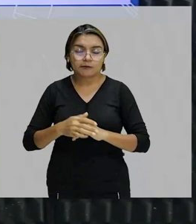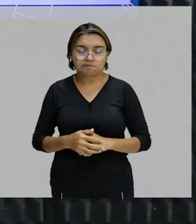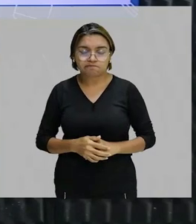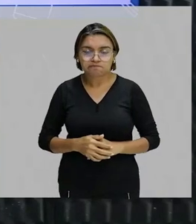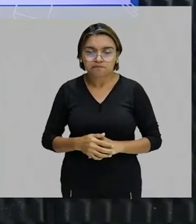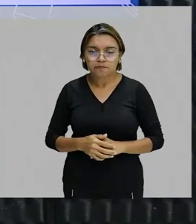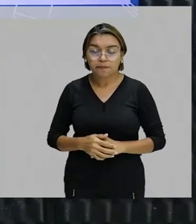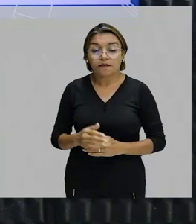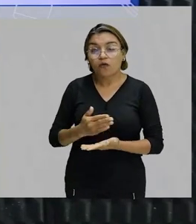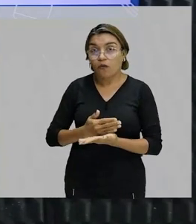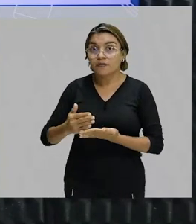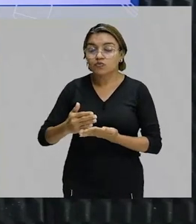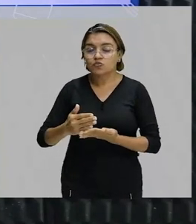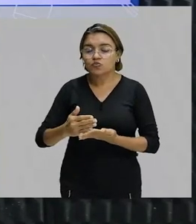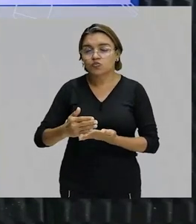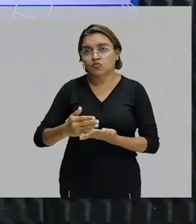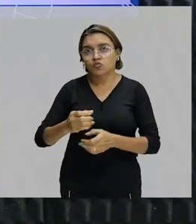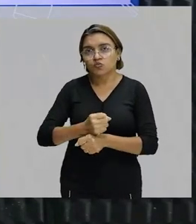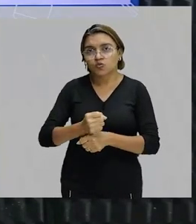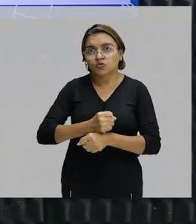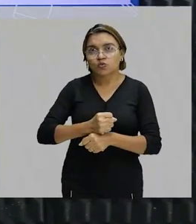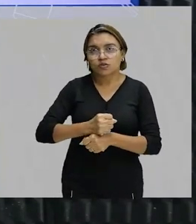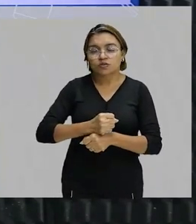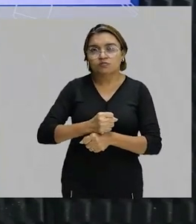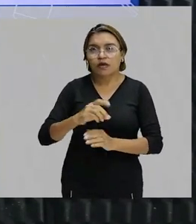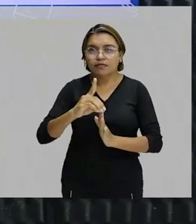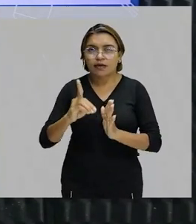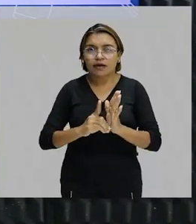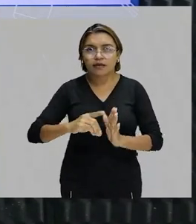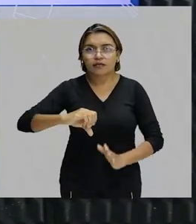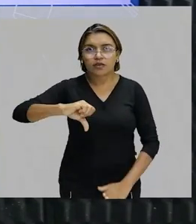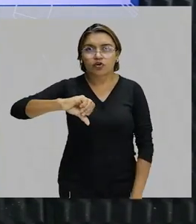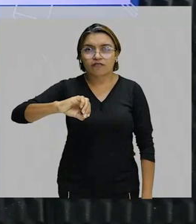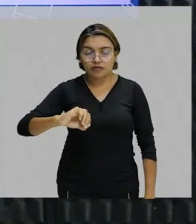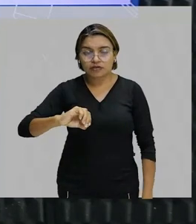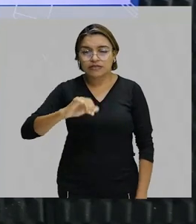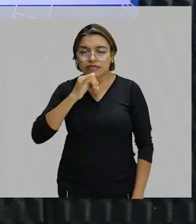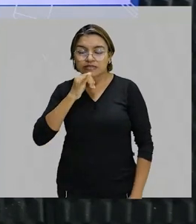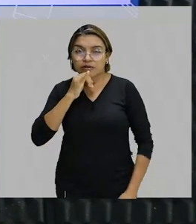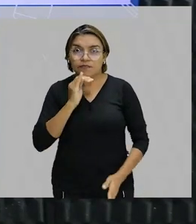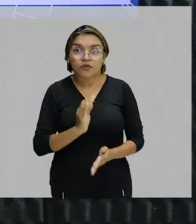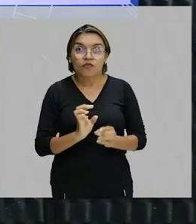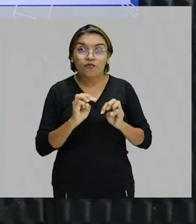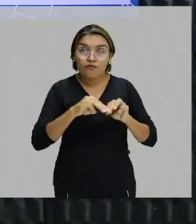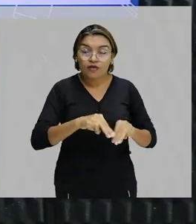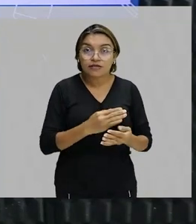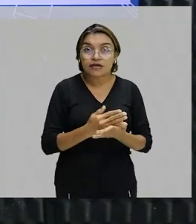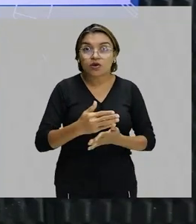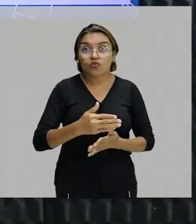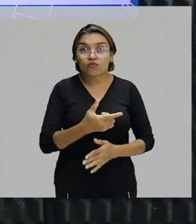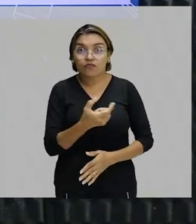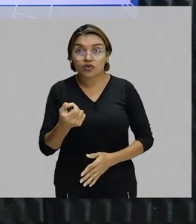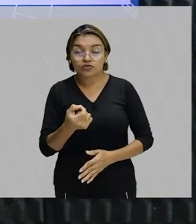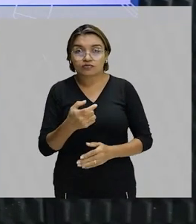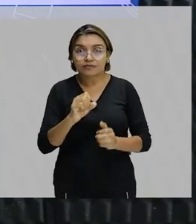partir dos anos 90 então a gente considera que o final do século XX é o momento de Formação